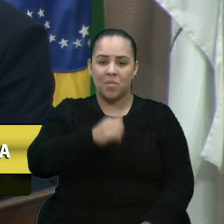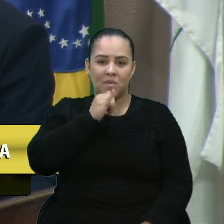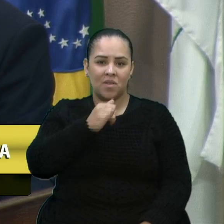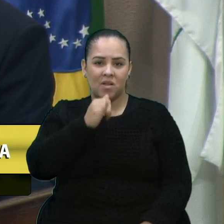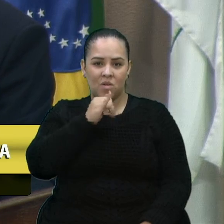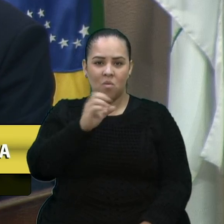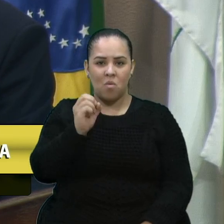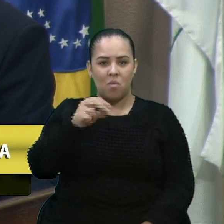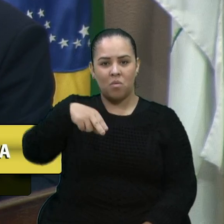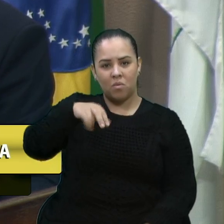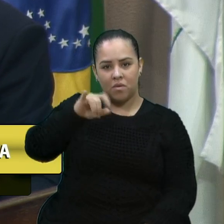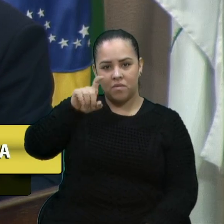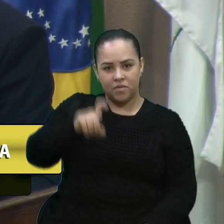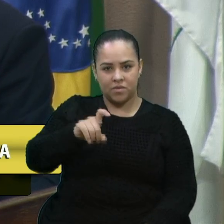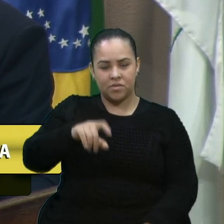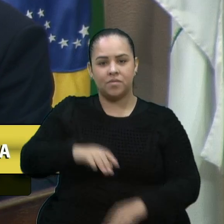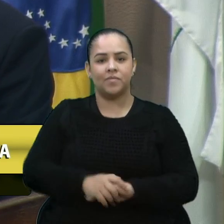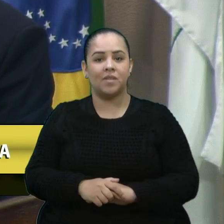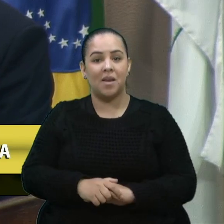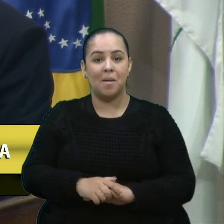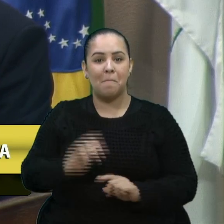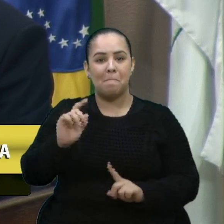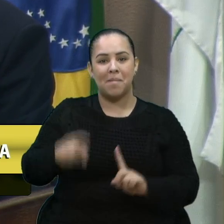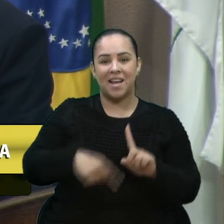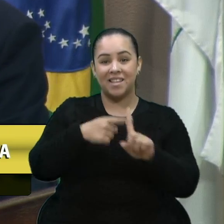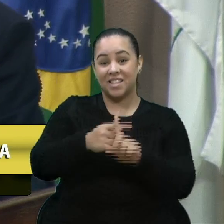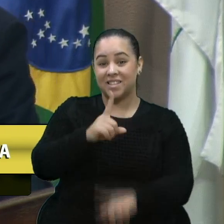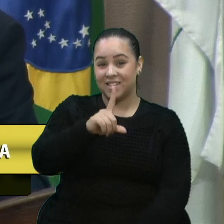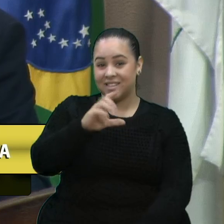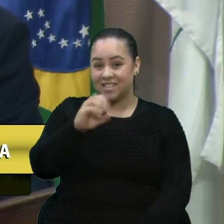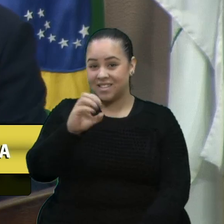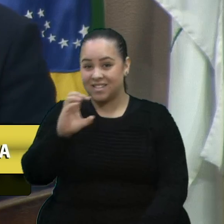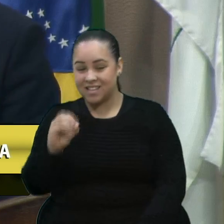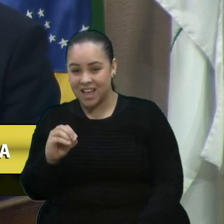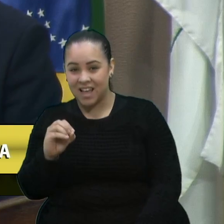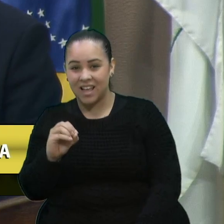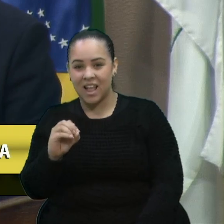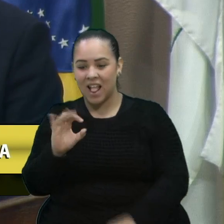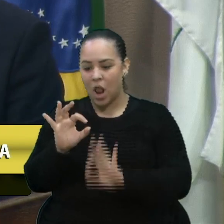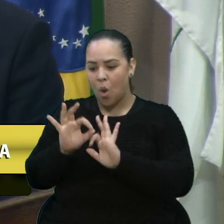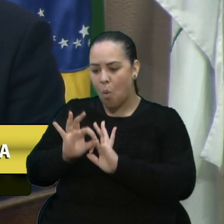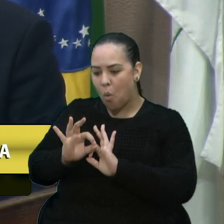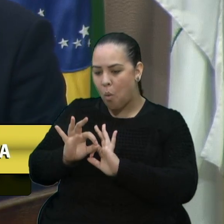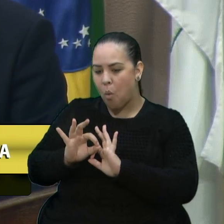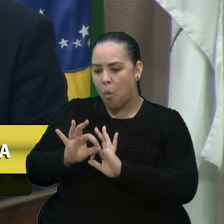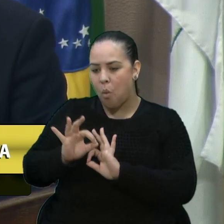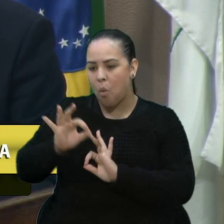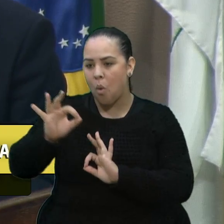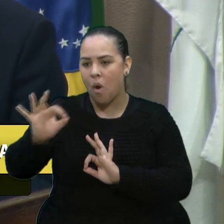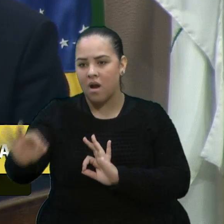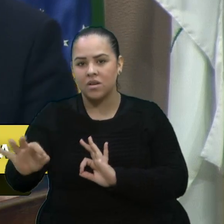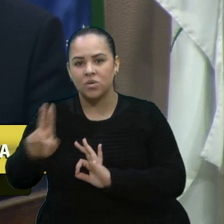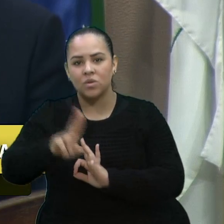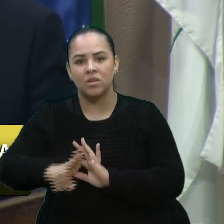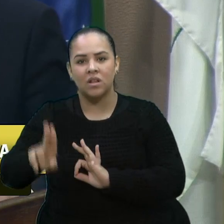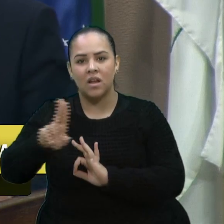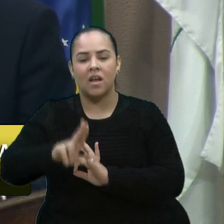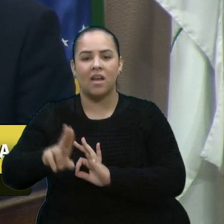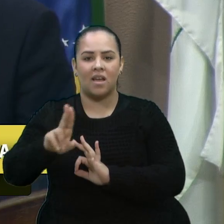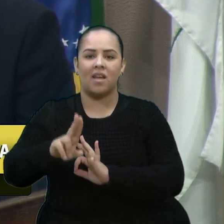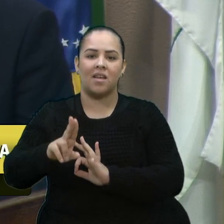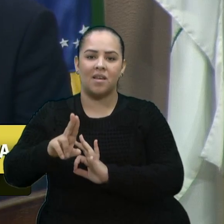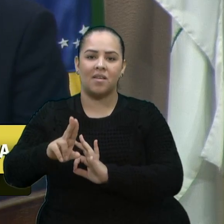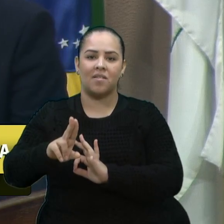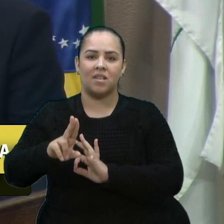Onix, o contribuinte rodaria mais de 100 quilômetros com o valor gasto em pedágios, em combustível.